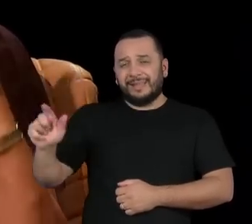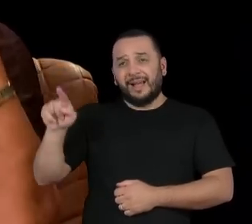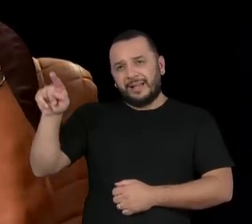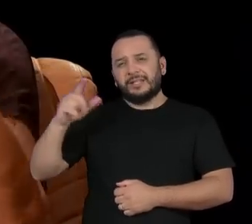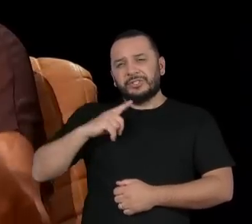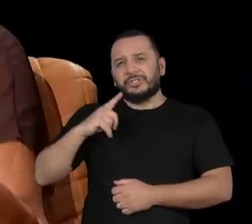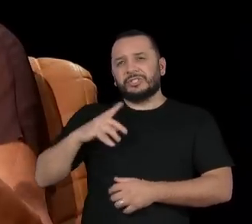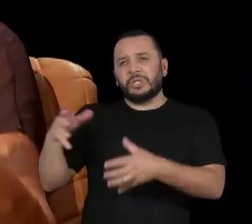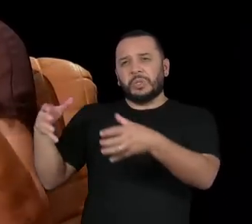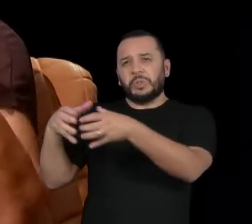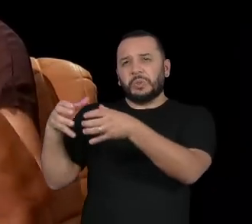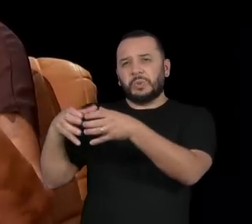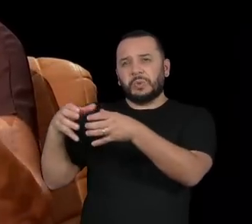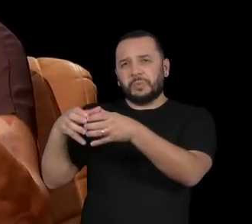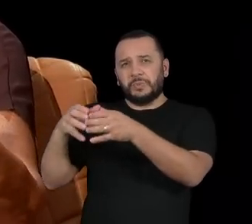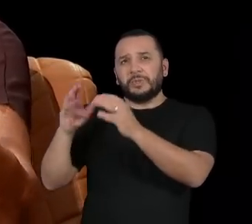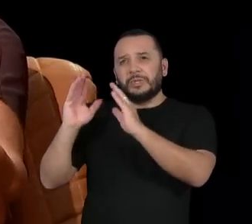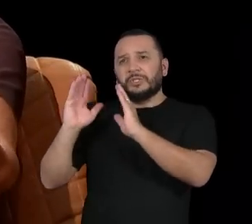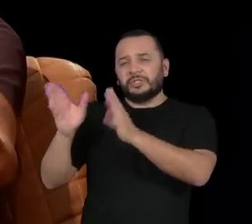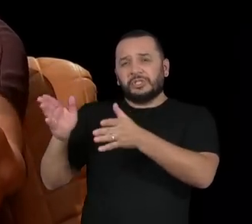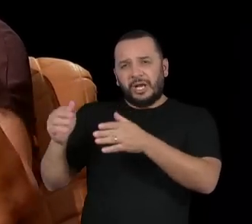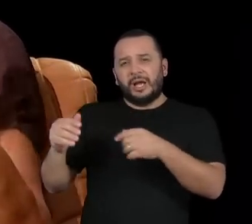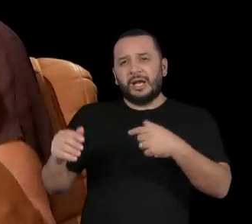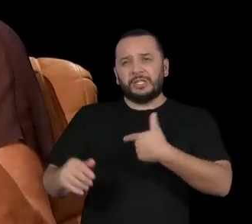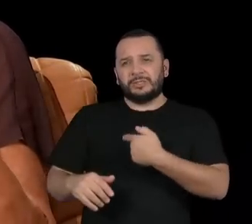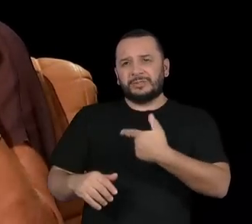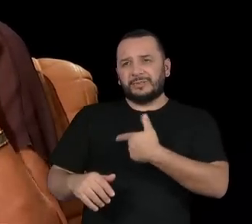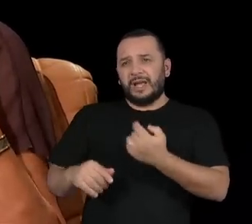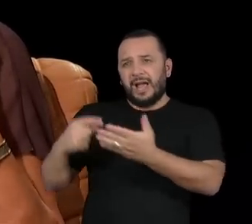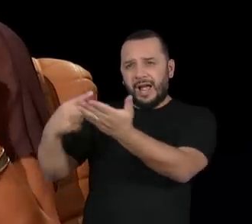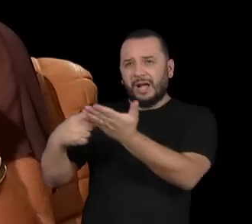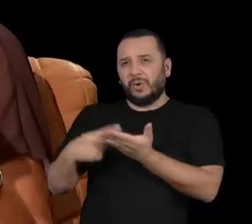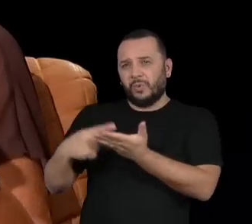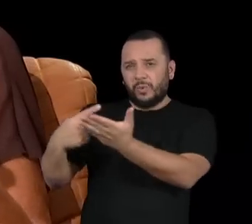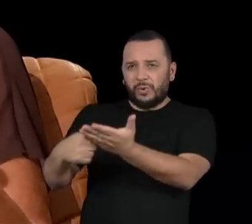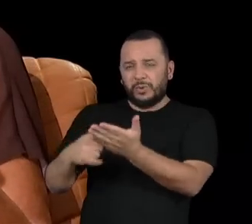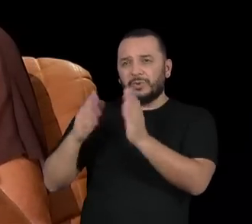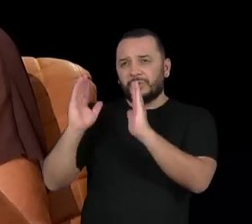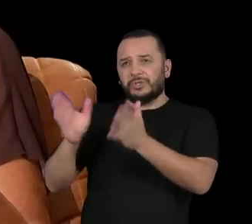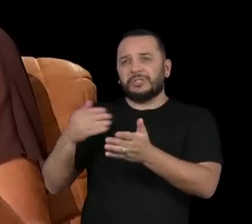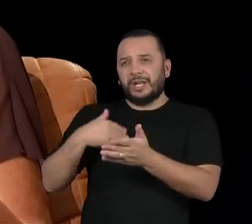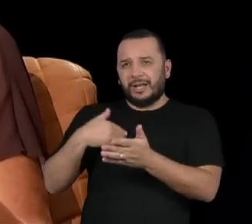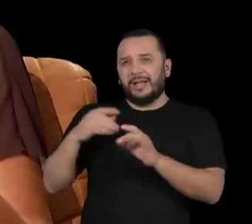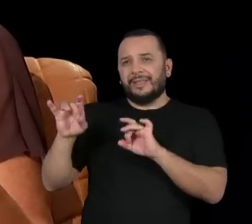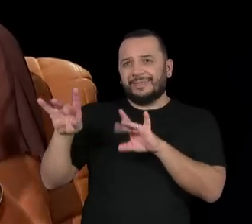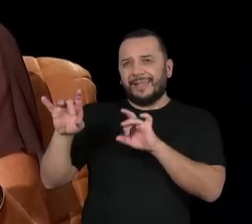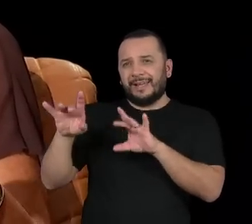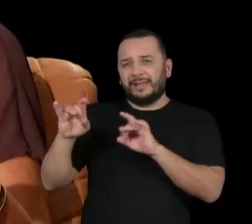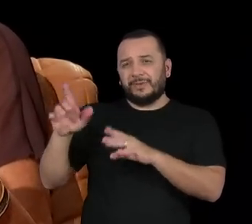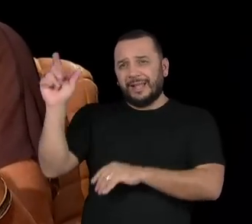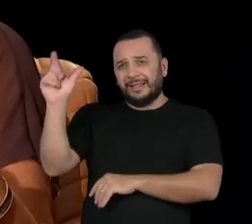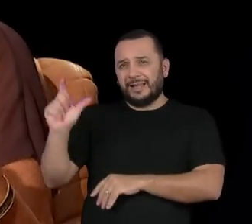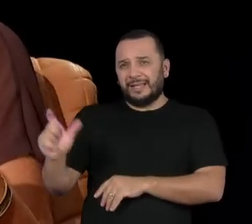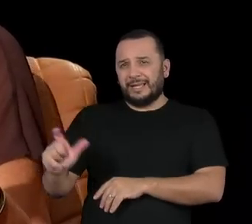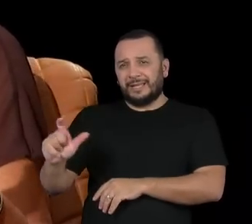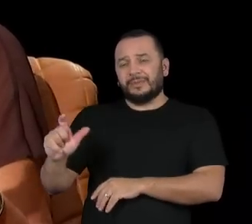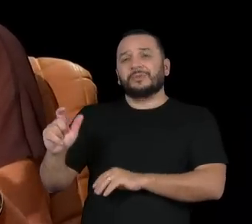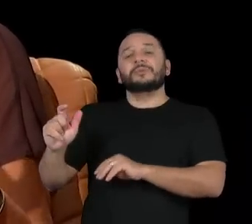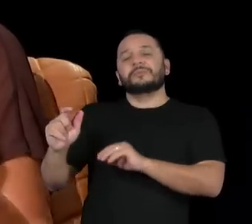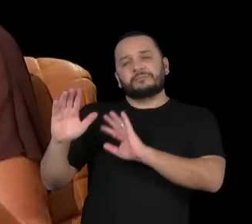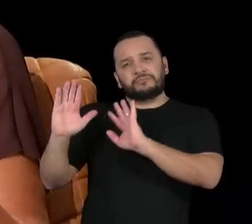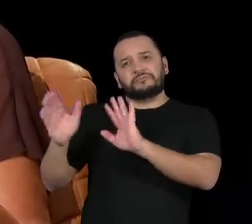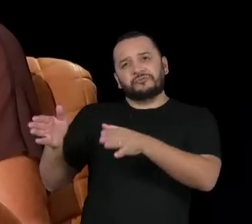fez um acordo com o Mussolini para trazer uns técnicos italianos para virem